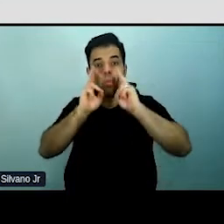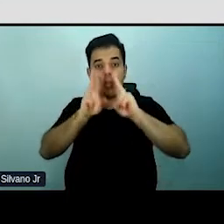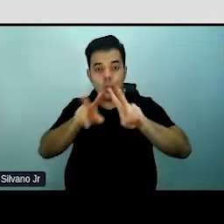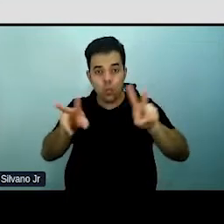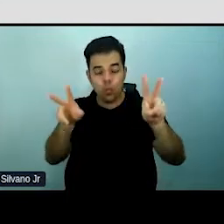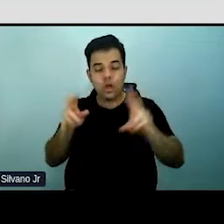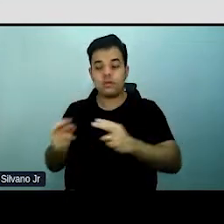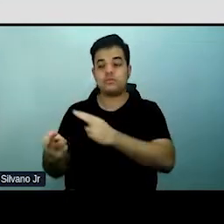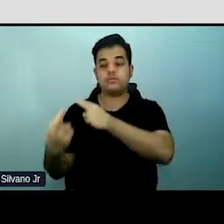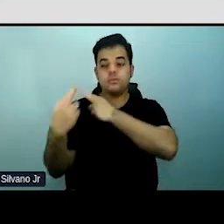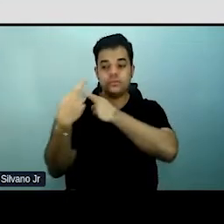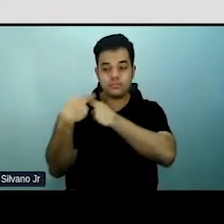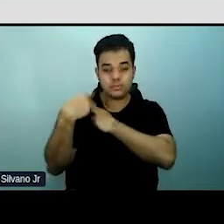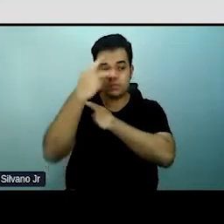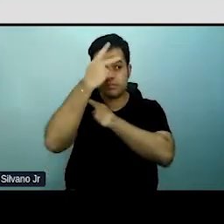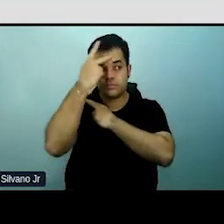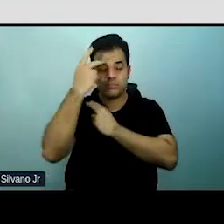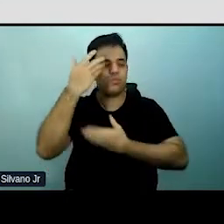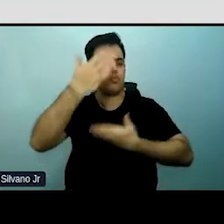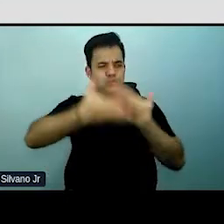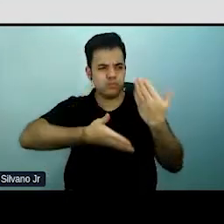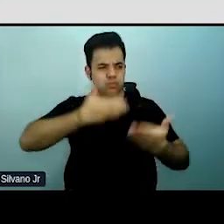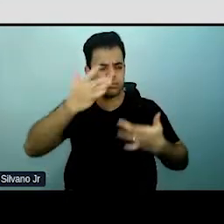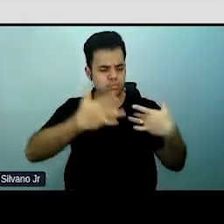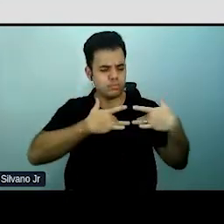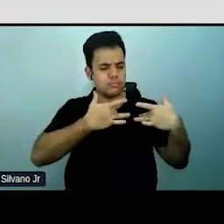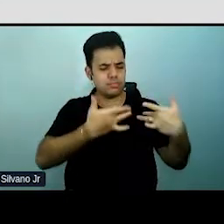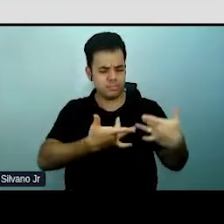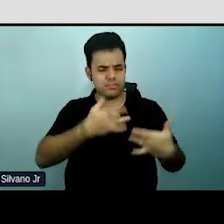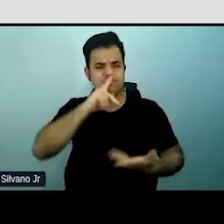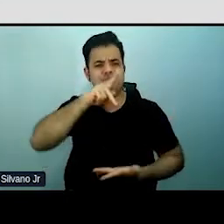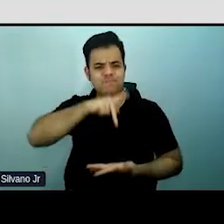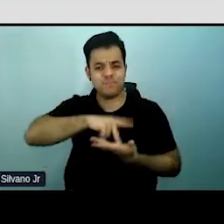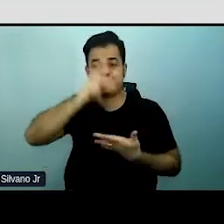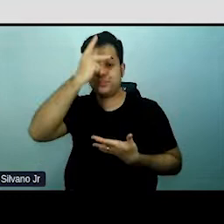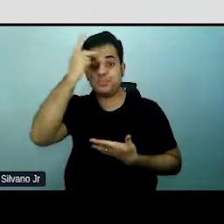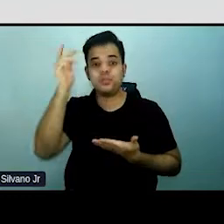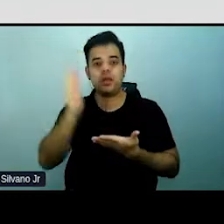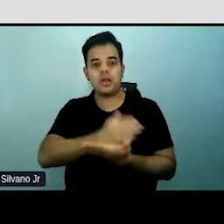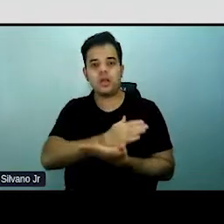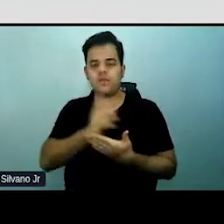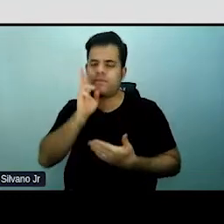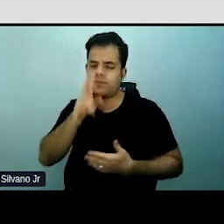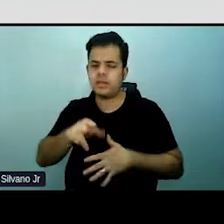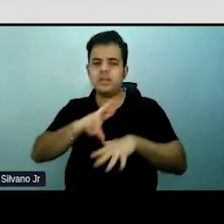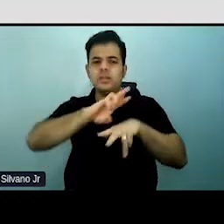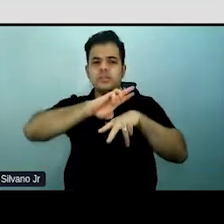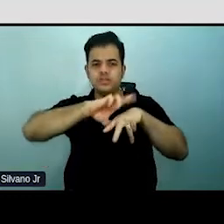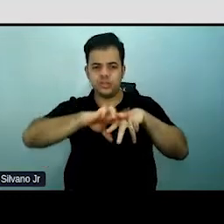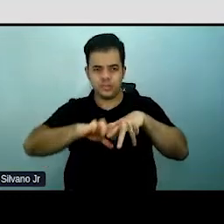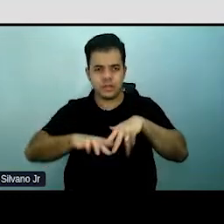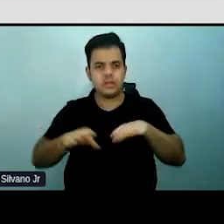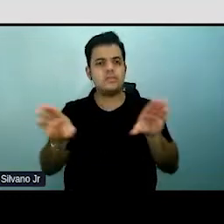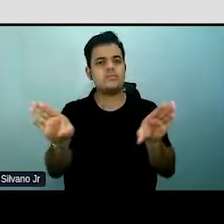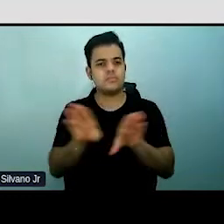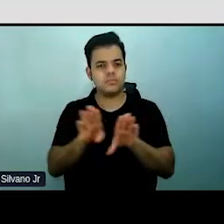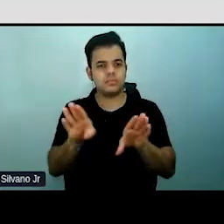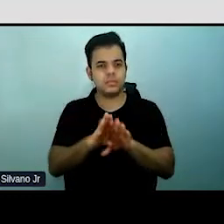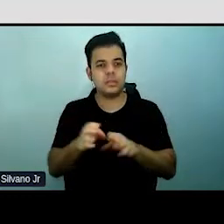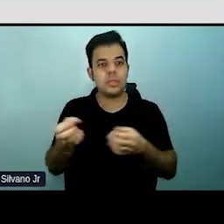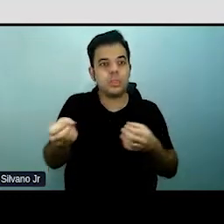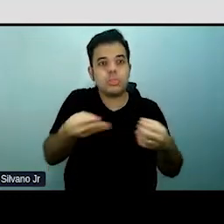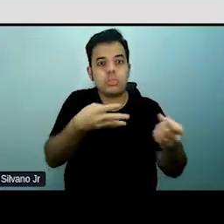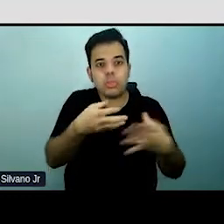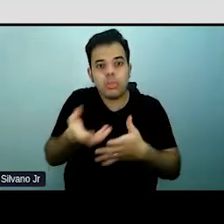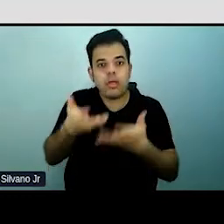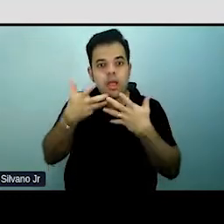respeito e no cuidado com as pessoas de forma genuína. Muitas vezes as pessoas olham essa questão da diversidade, que você tem que fazer algo mirabolante